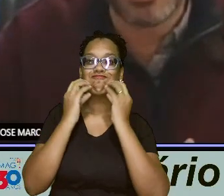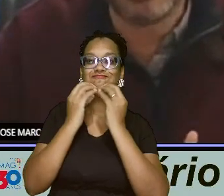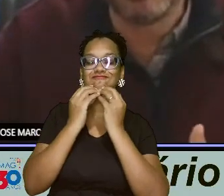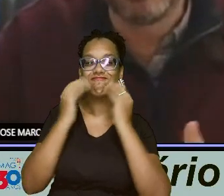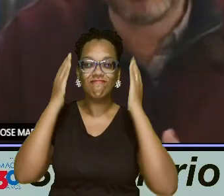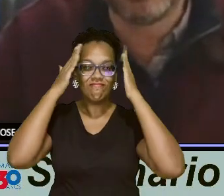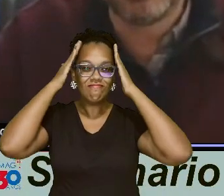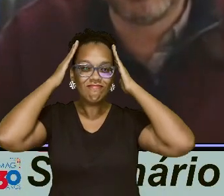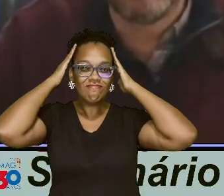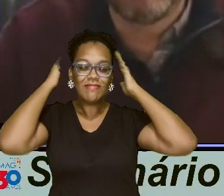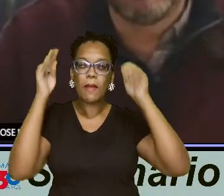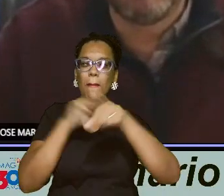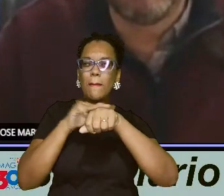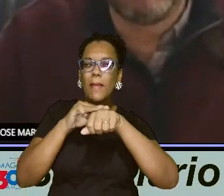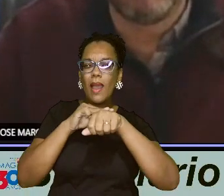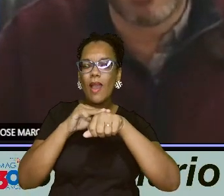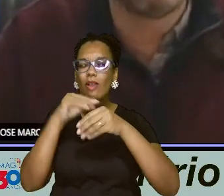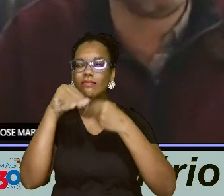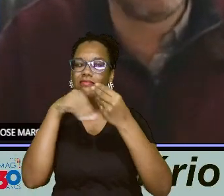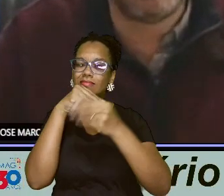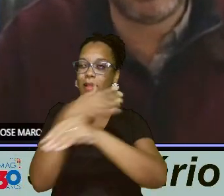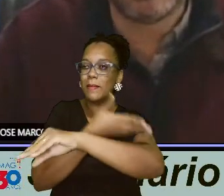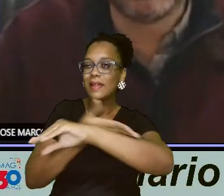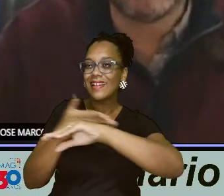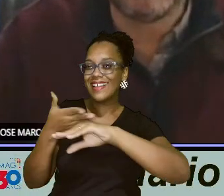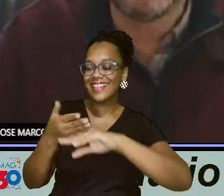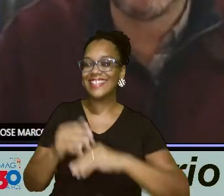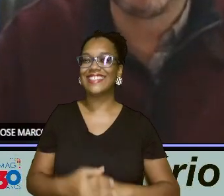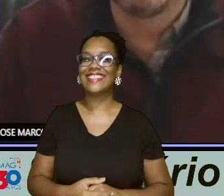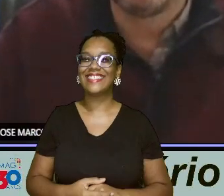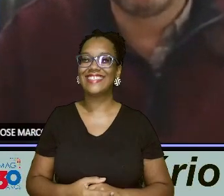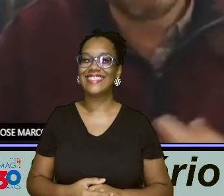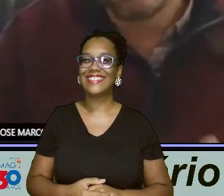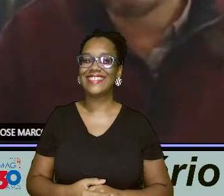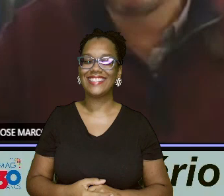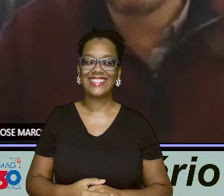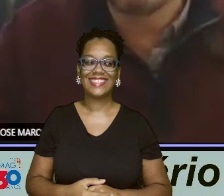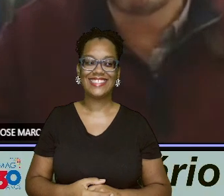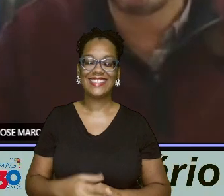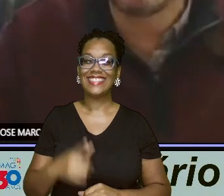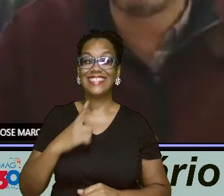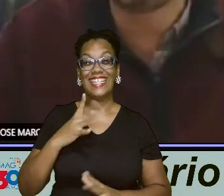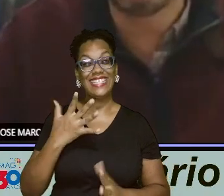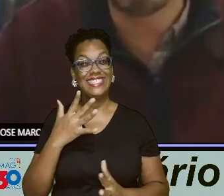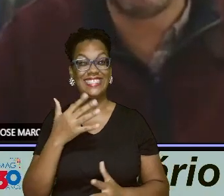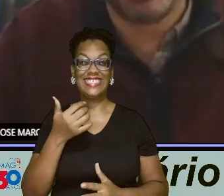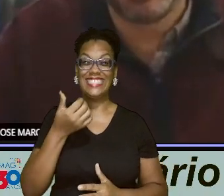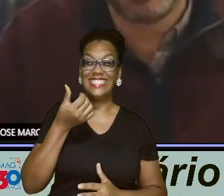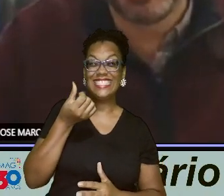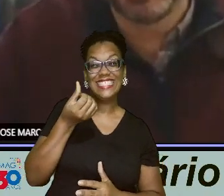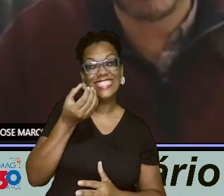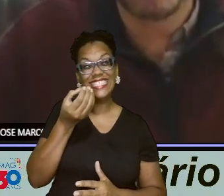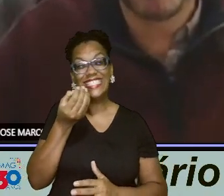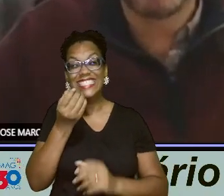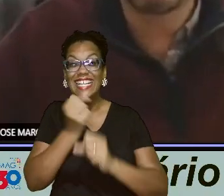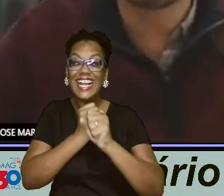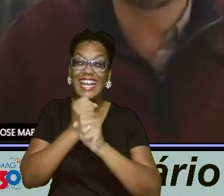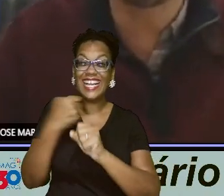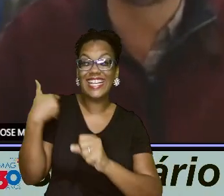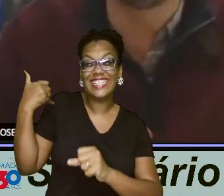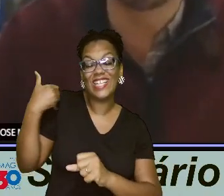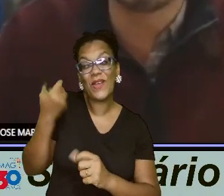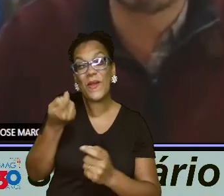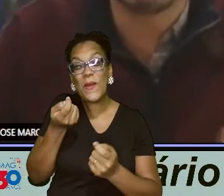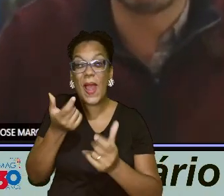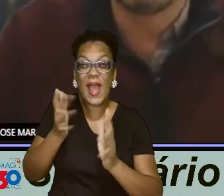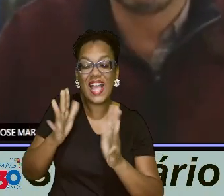pouco grisalhos. Mais de meia década. Bem, isso é um pouco da minha autodescrição. Estou começando nisso, eu não